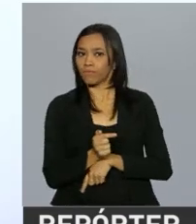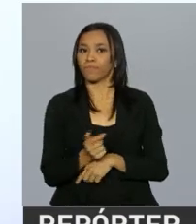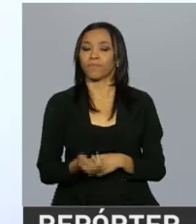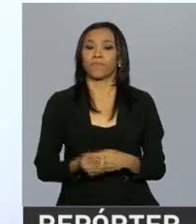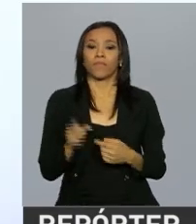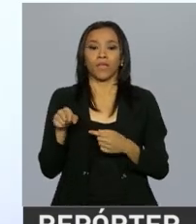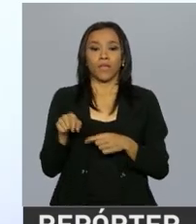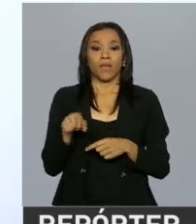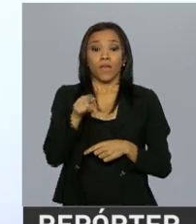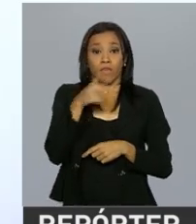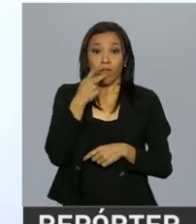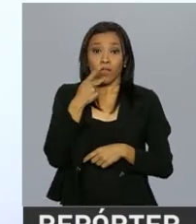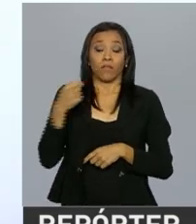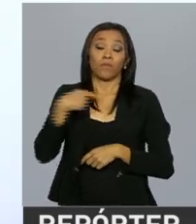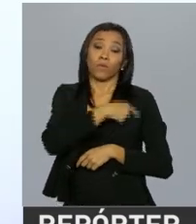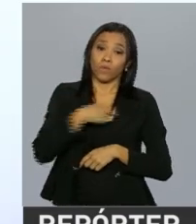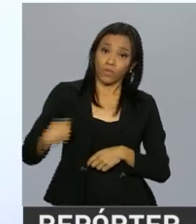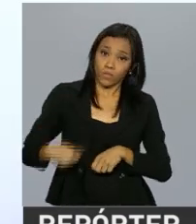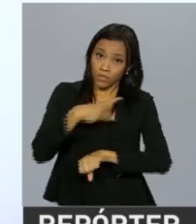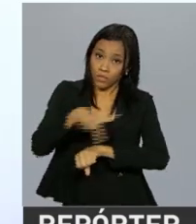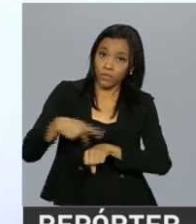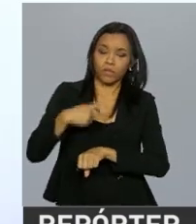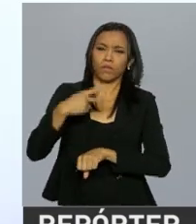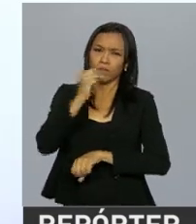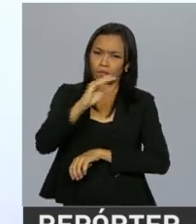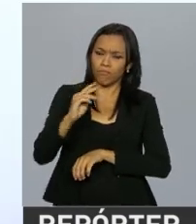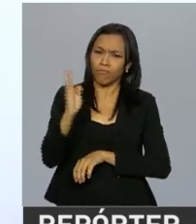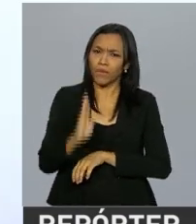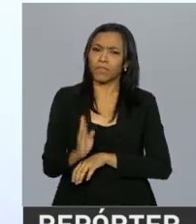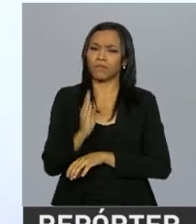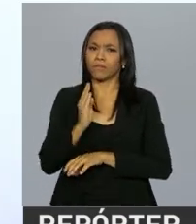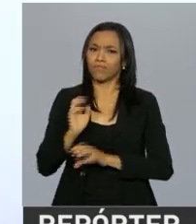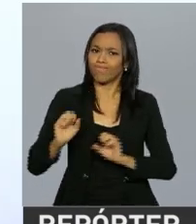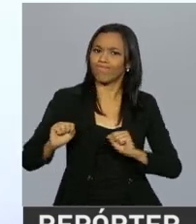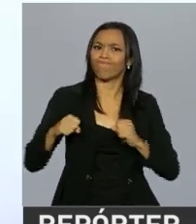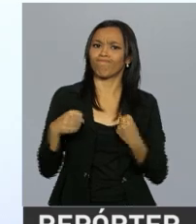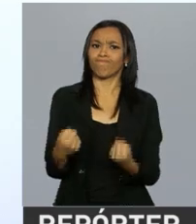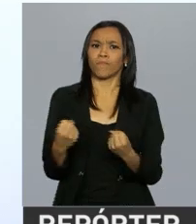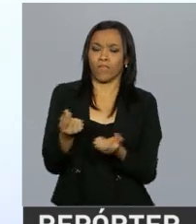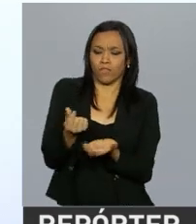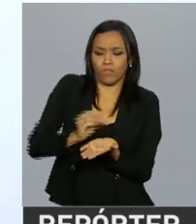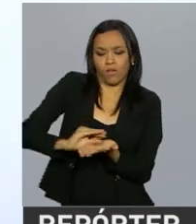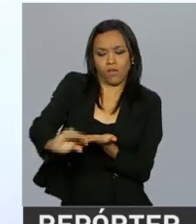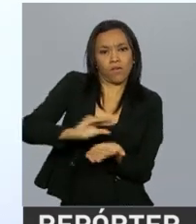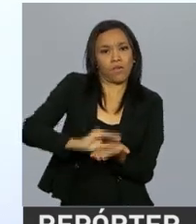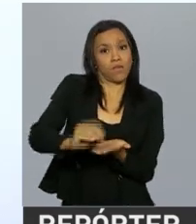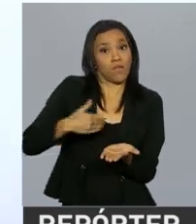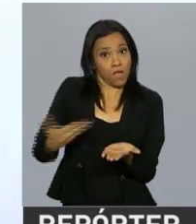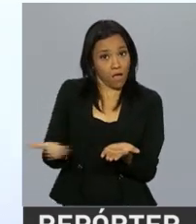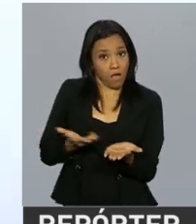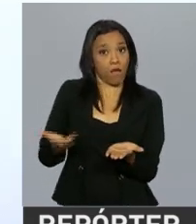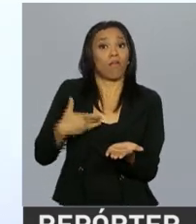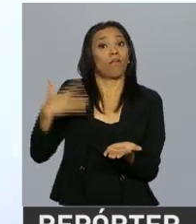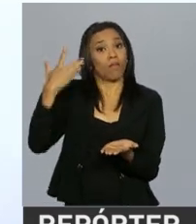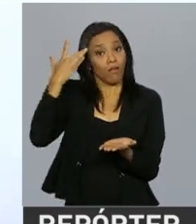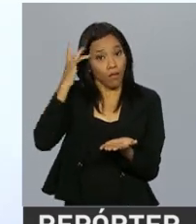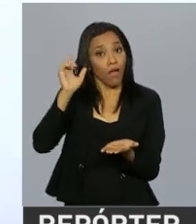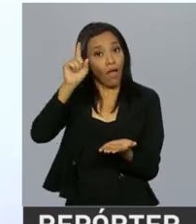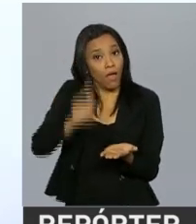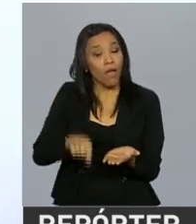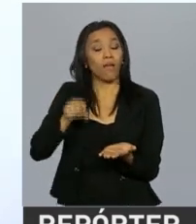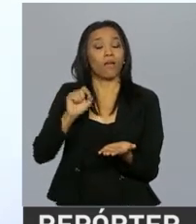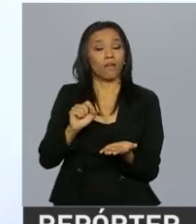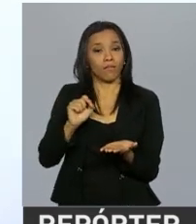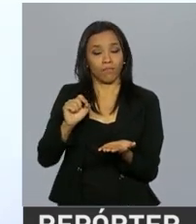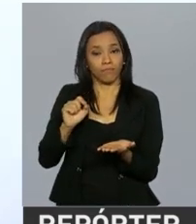mais capacidade de resposta rápida em termos de investimentos no Brasil agora, e eu acho que isso é uma situação que